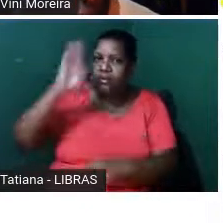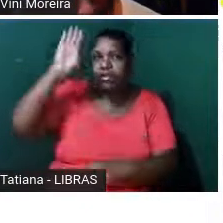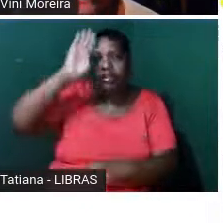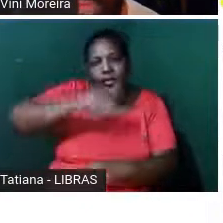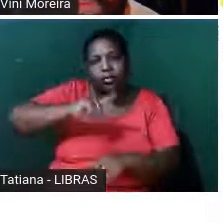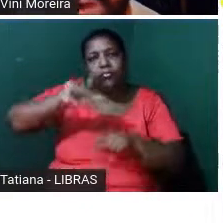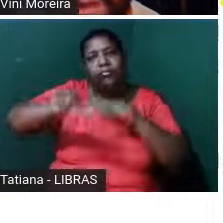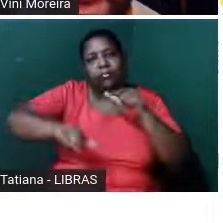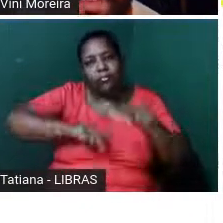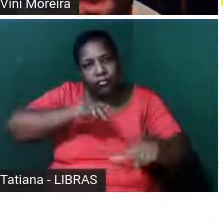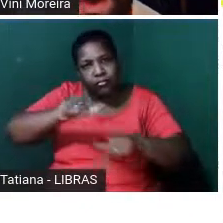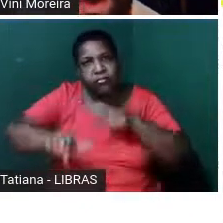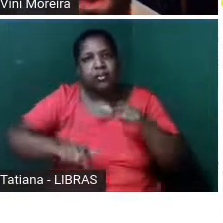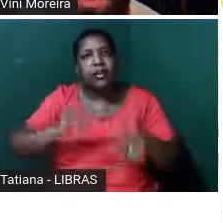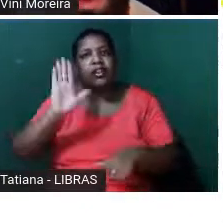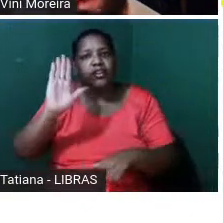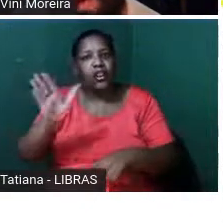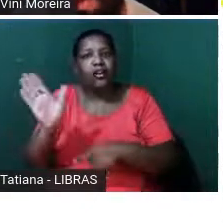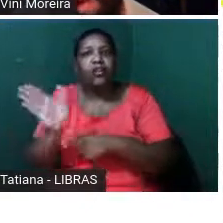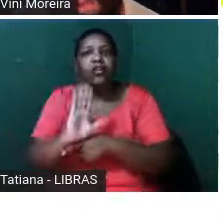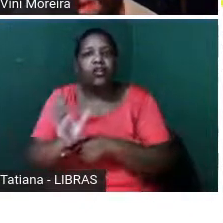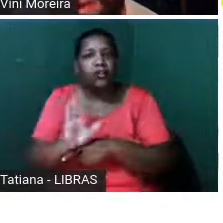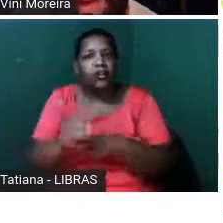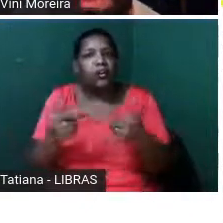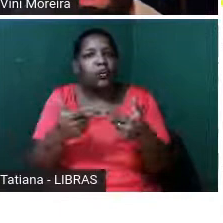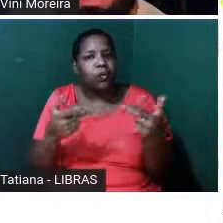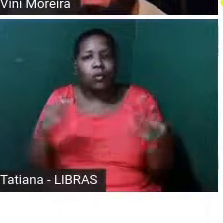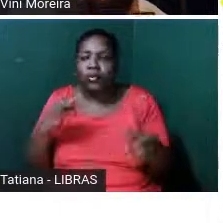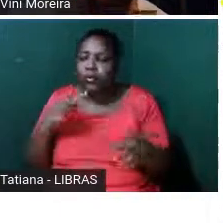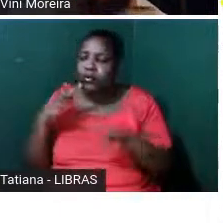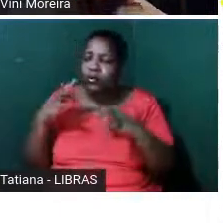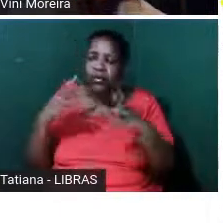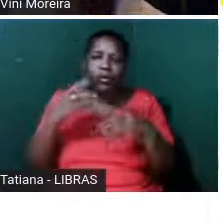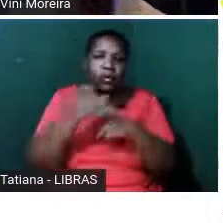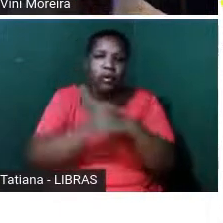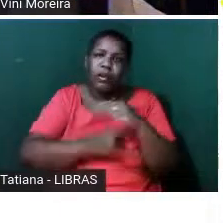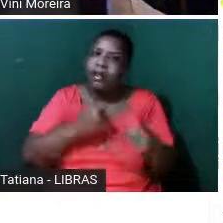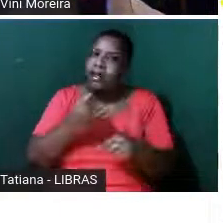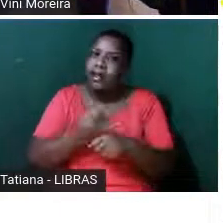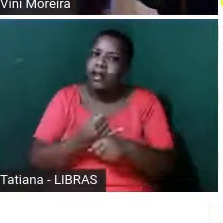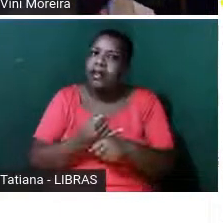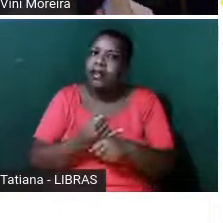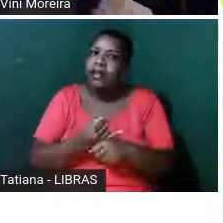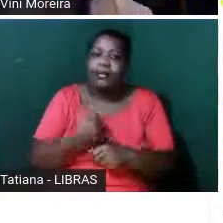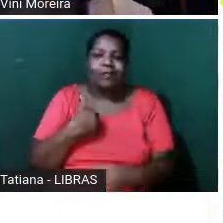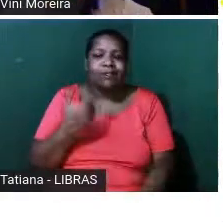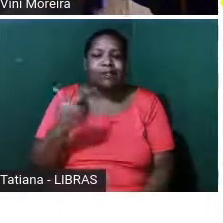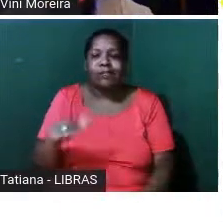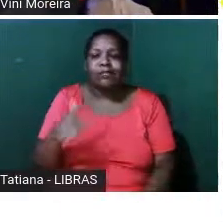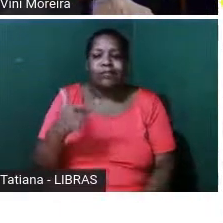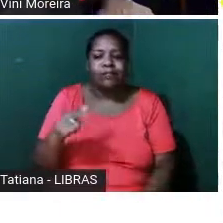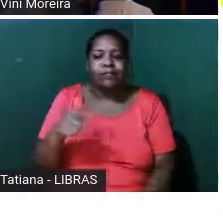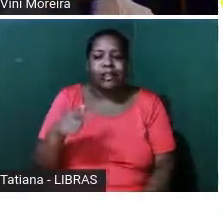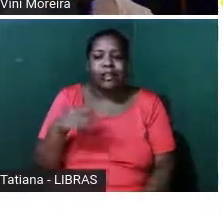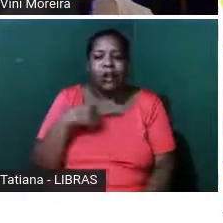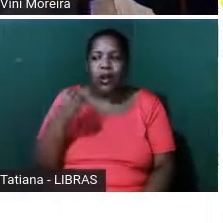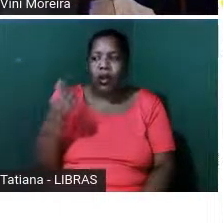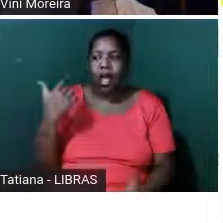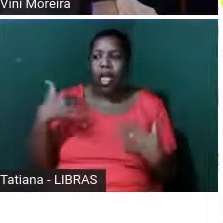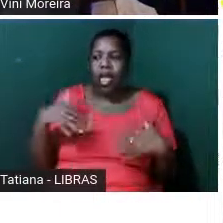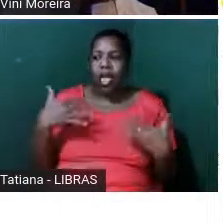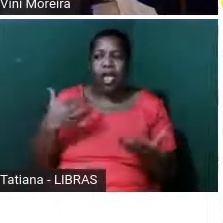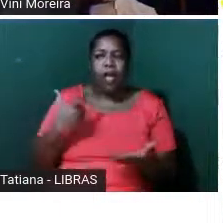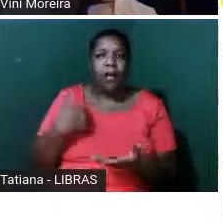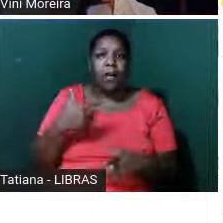trabalhei com vídeos que eu peguei o material totalmente online porque nem a gente não tinha orçamento para